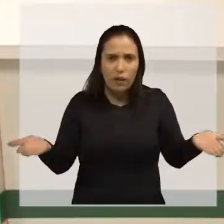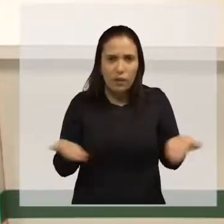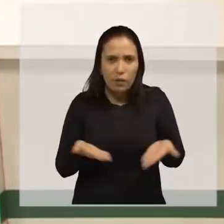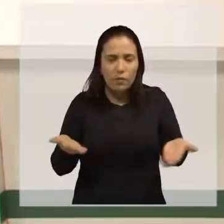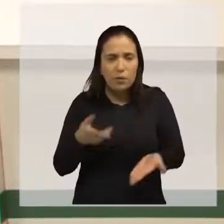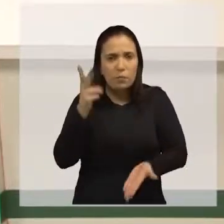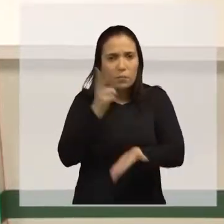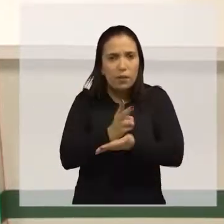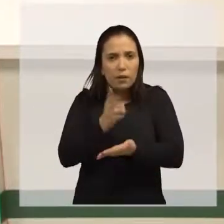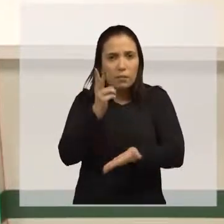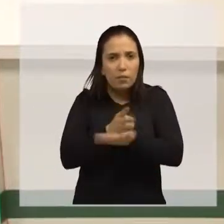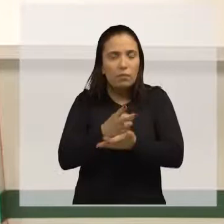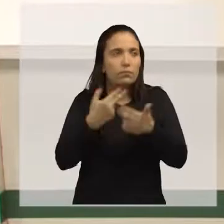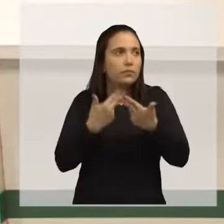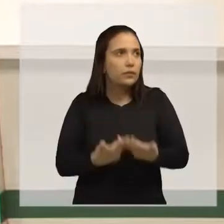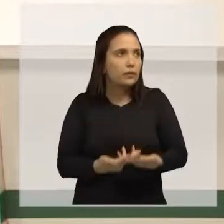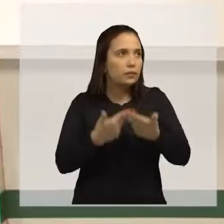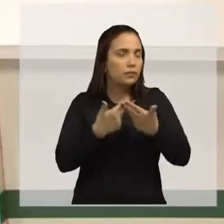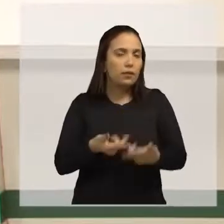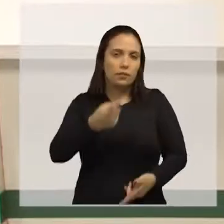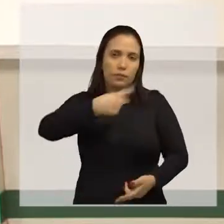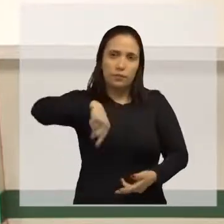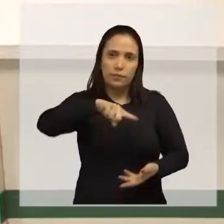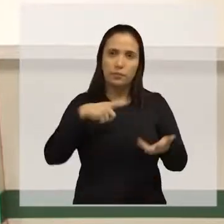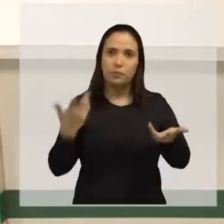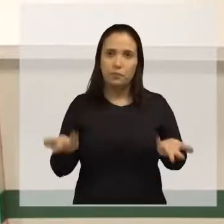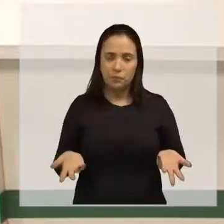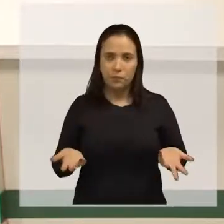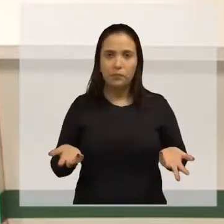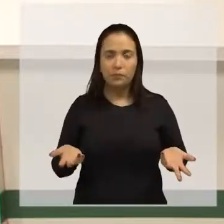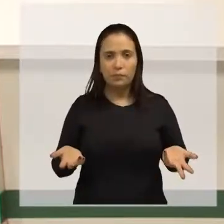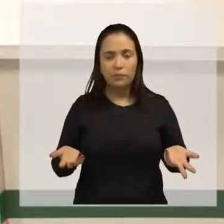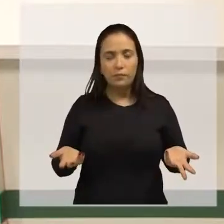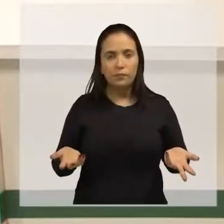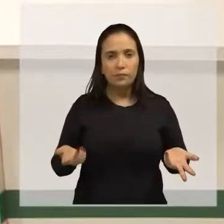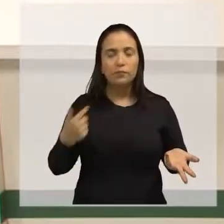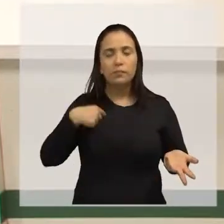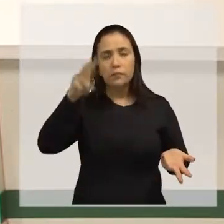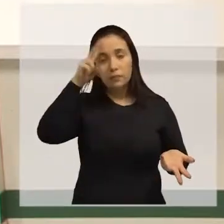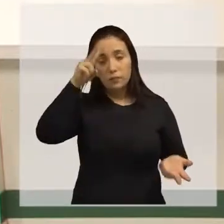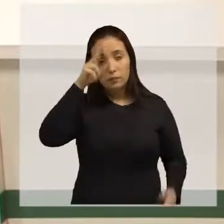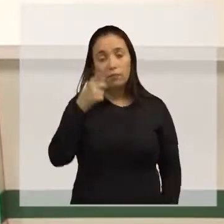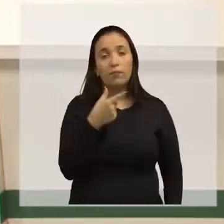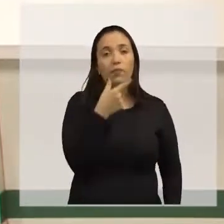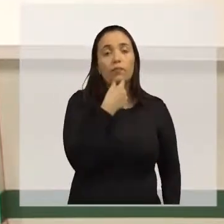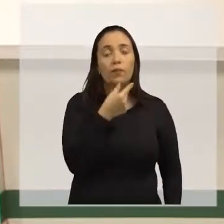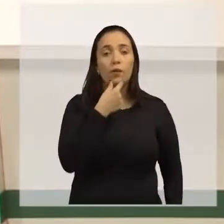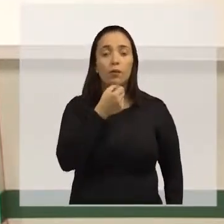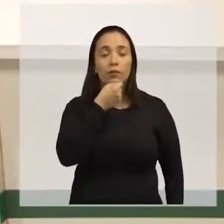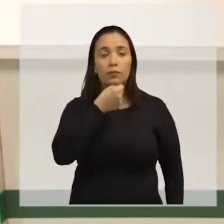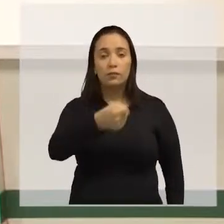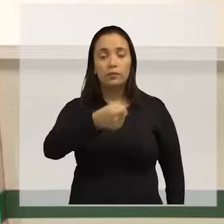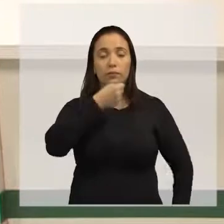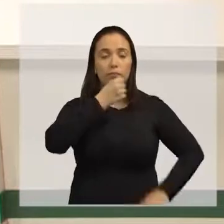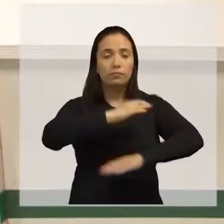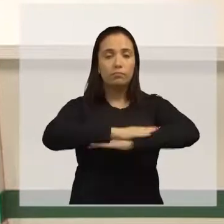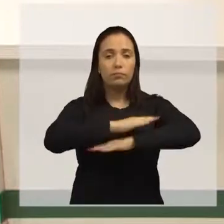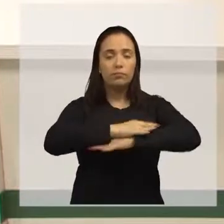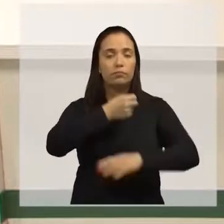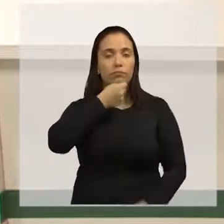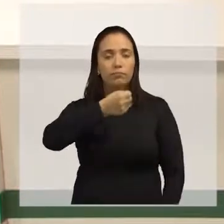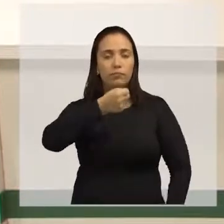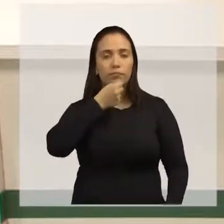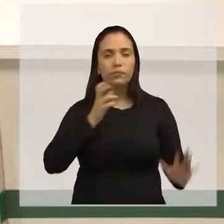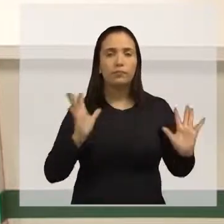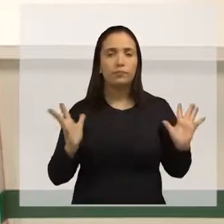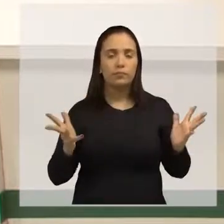E é engraçado que o Galvão... Estou me lembrando aqui de um grande narrador, espetacular narrador, que